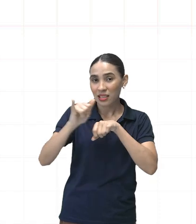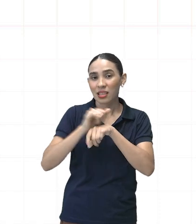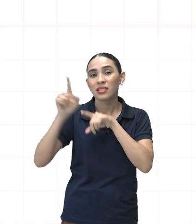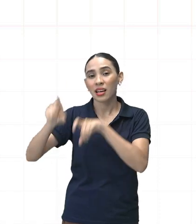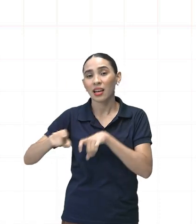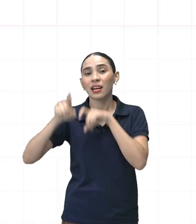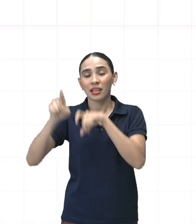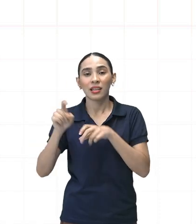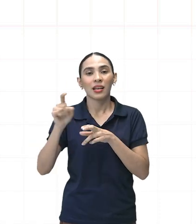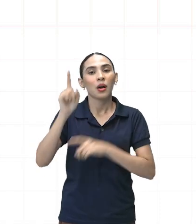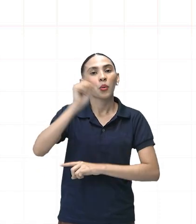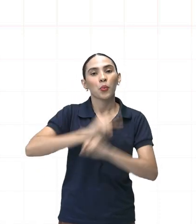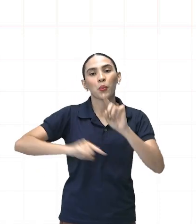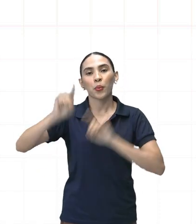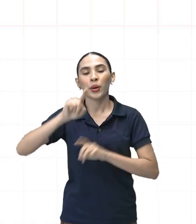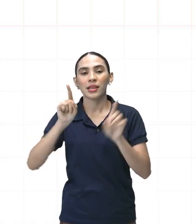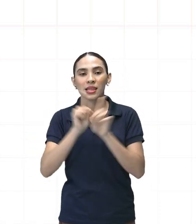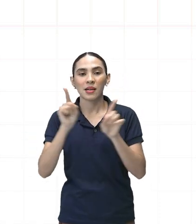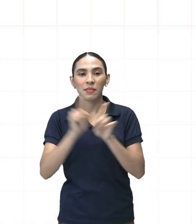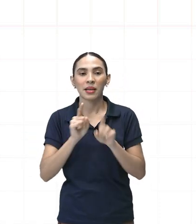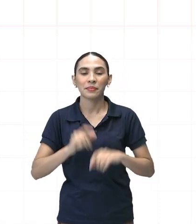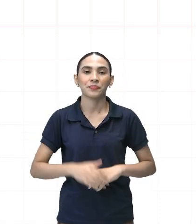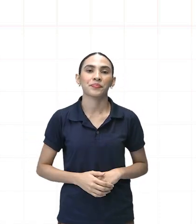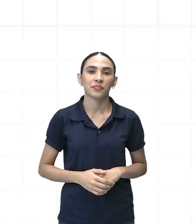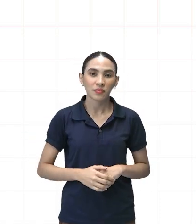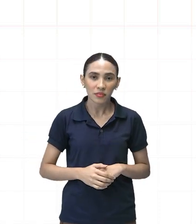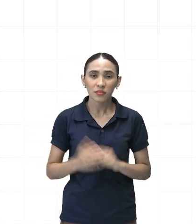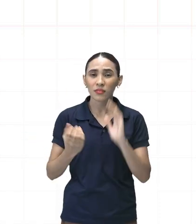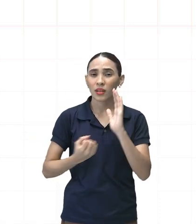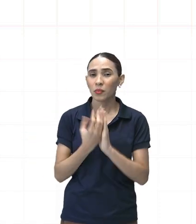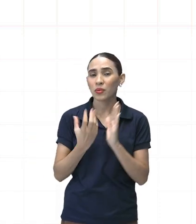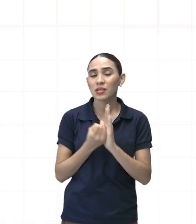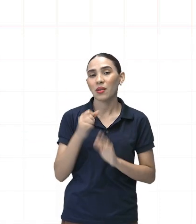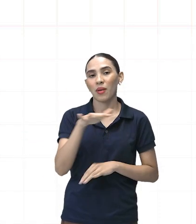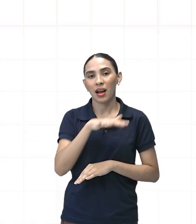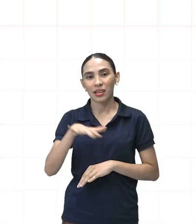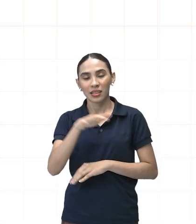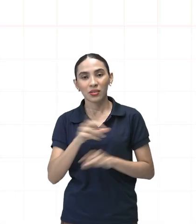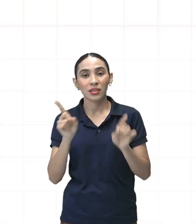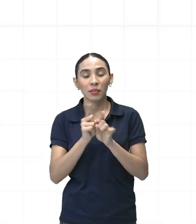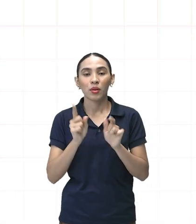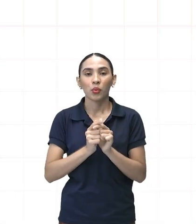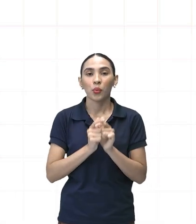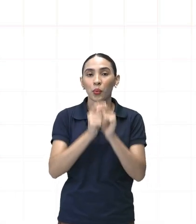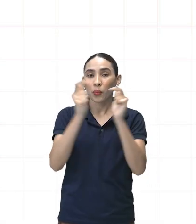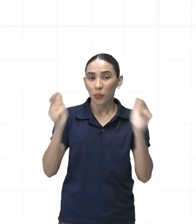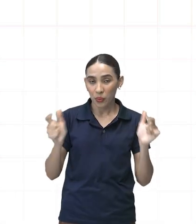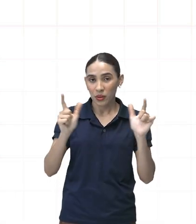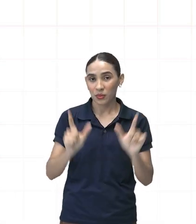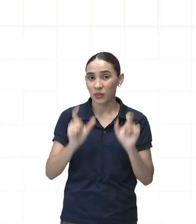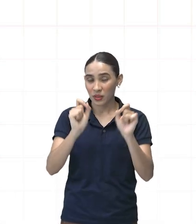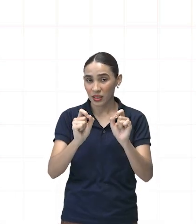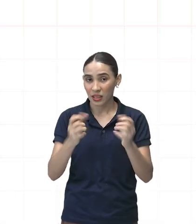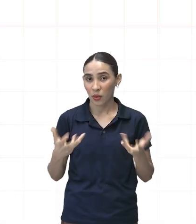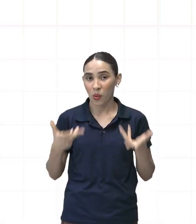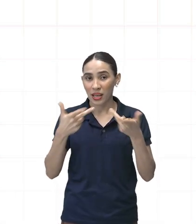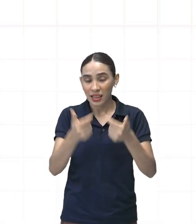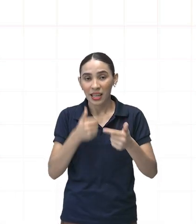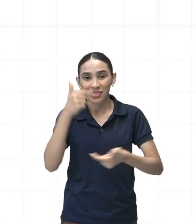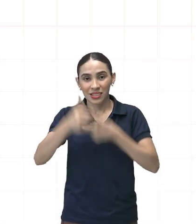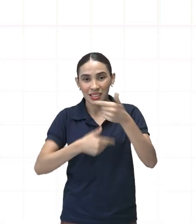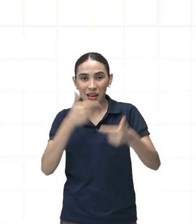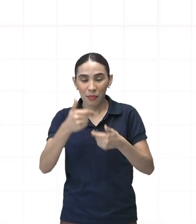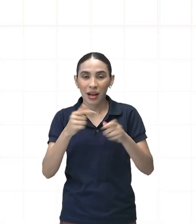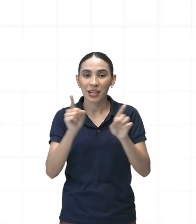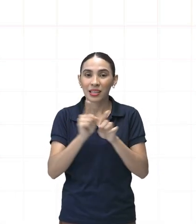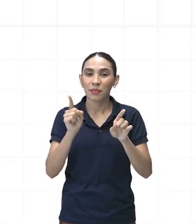acabou revolucionando a produção agrícola, né? E acabou aumentando o quê? A eficiência